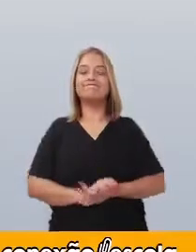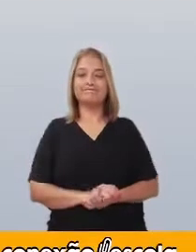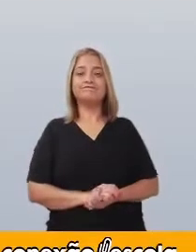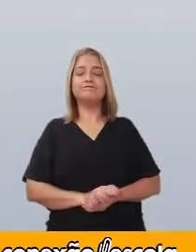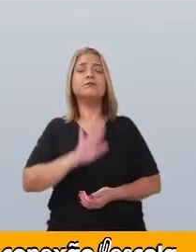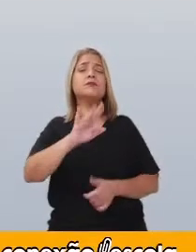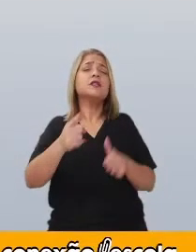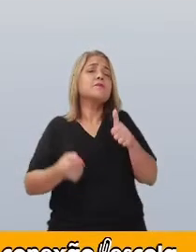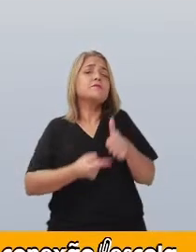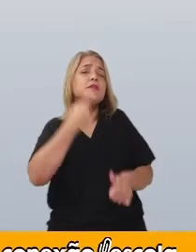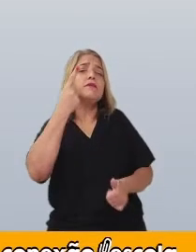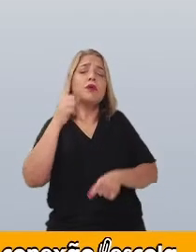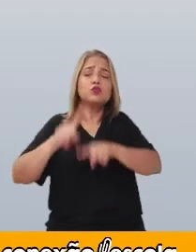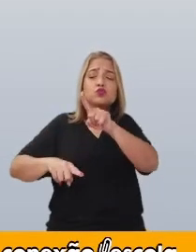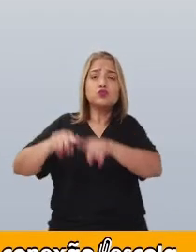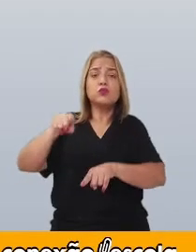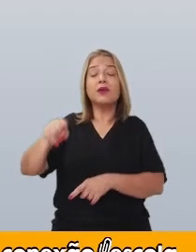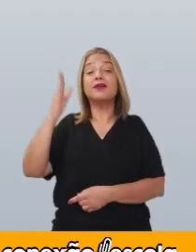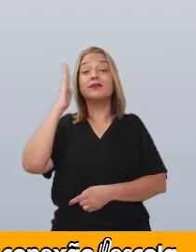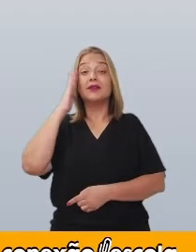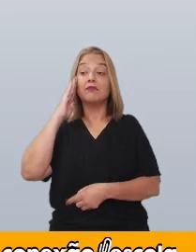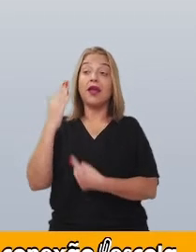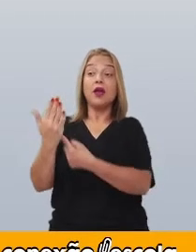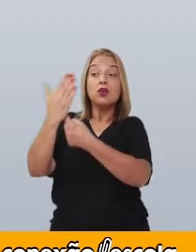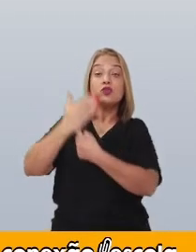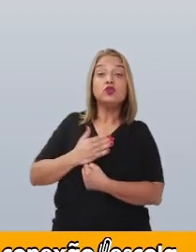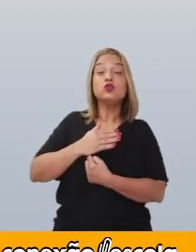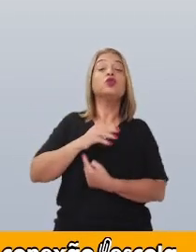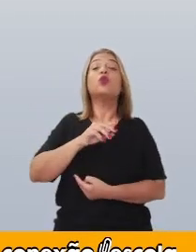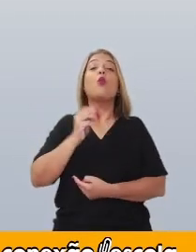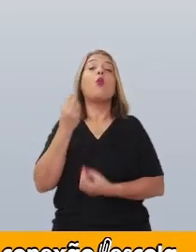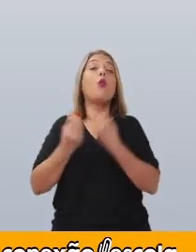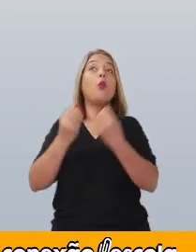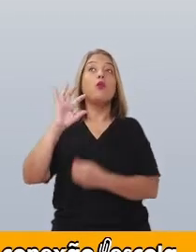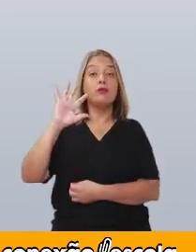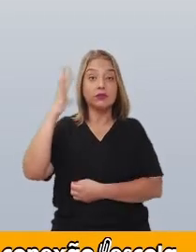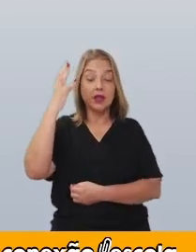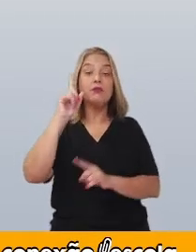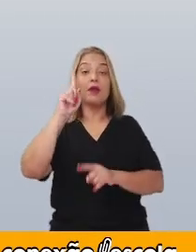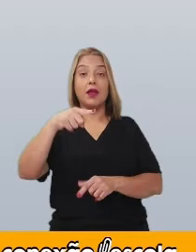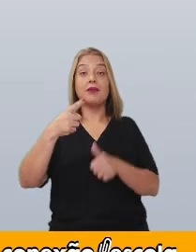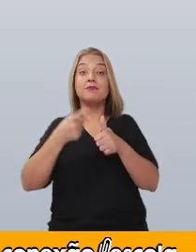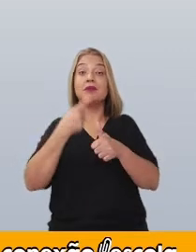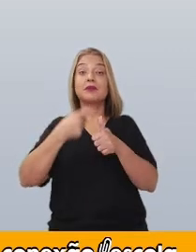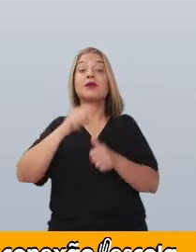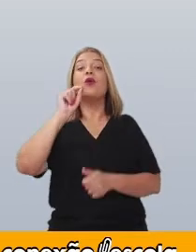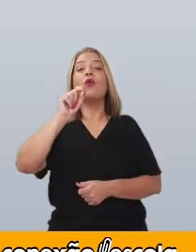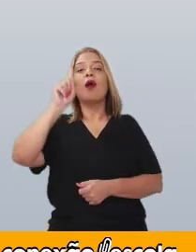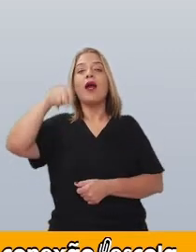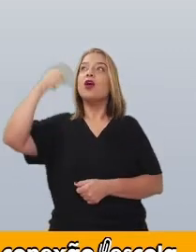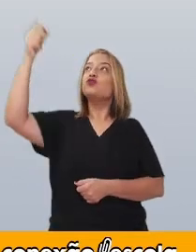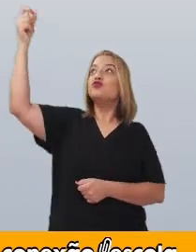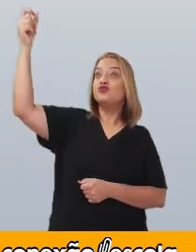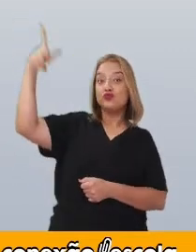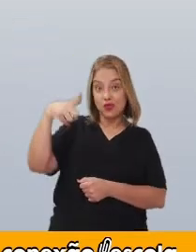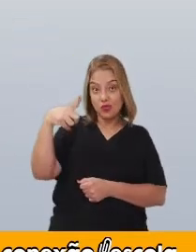primeiros instrumentos para a medição do tempo foram, primeiro, o relógio de